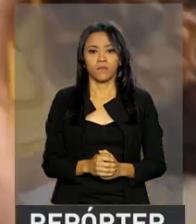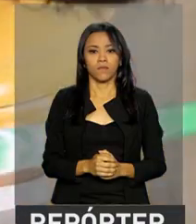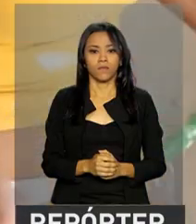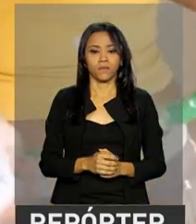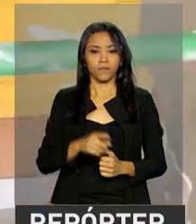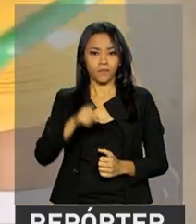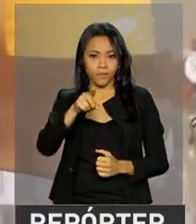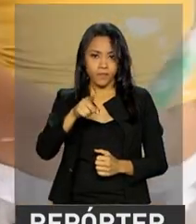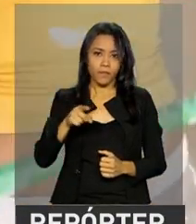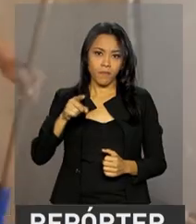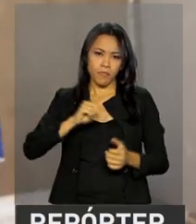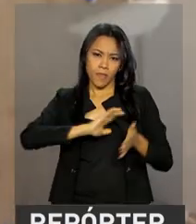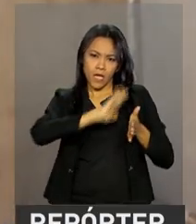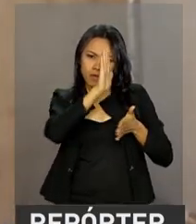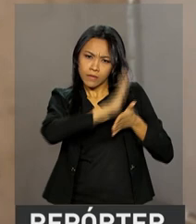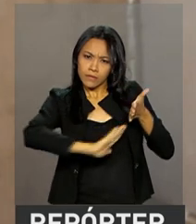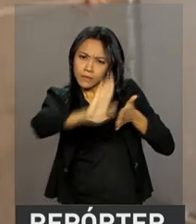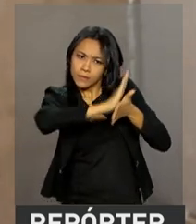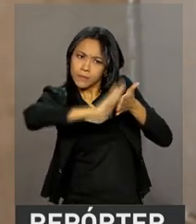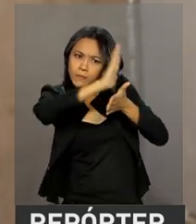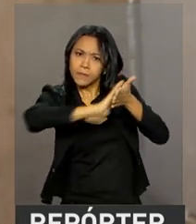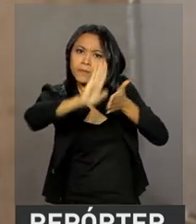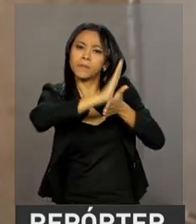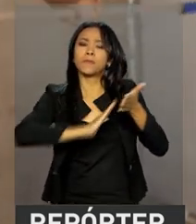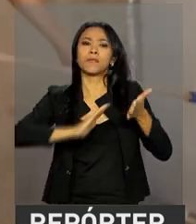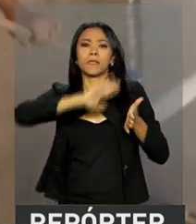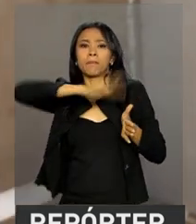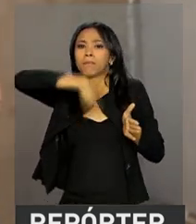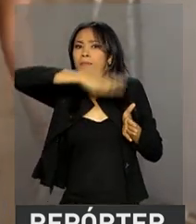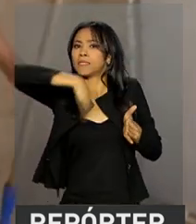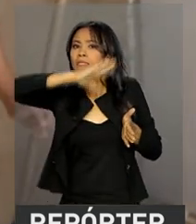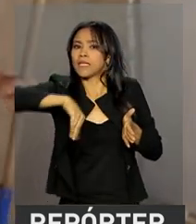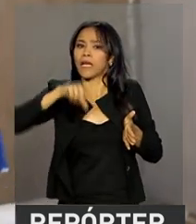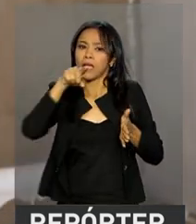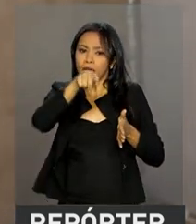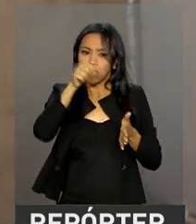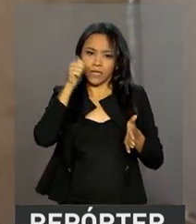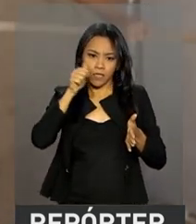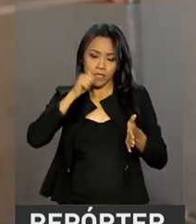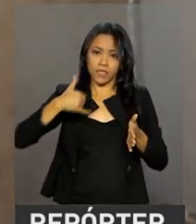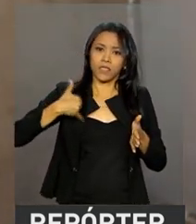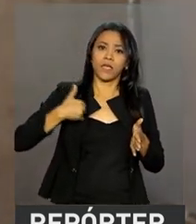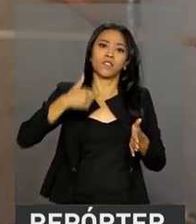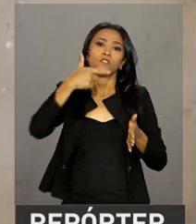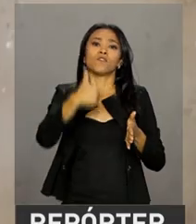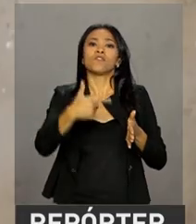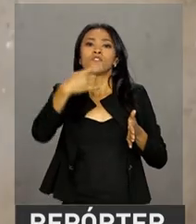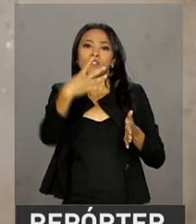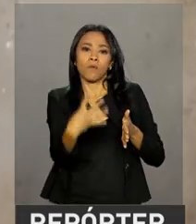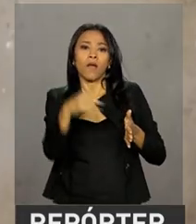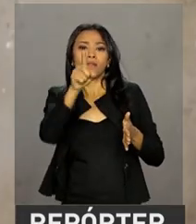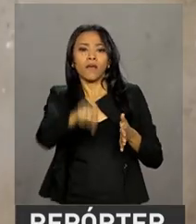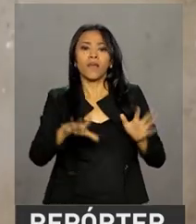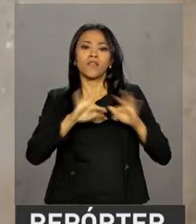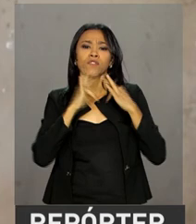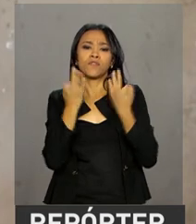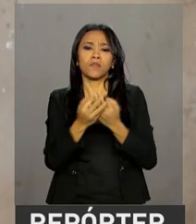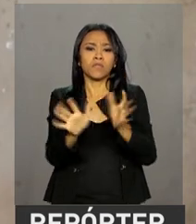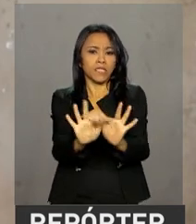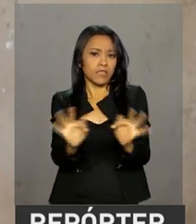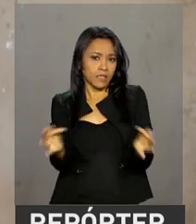Lixar, aplicar massa corrida, pintar as paredes. Esta estudante de apenas 24 anos é de família humilde